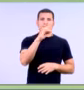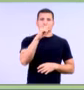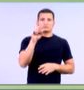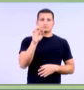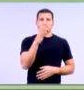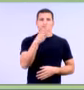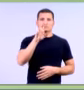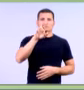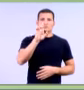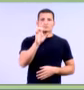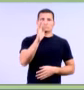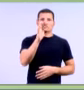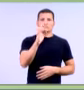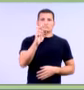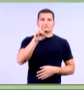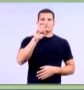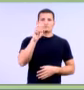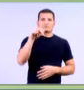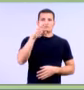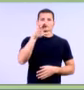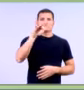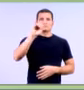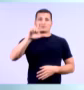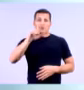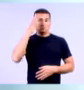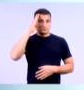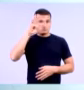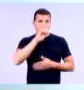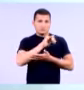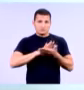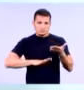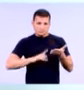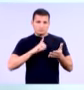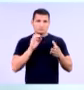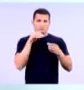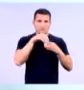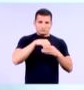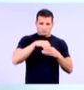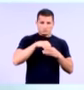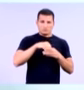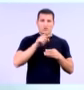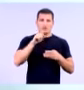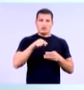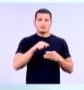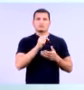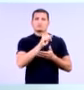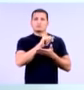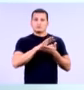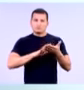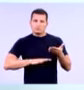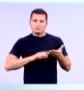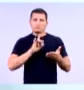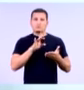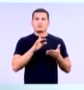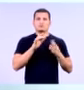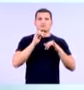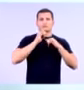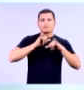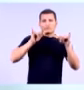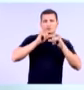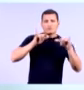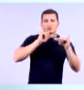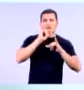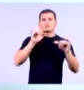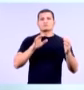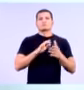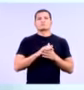Os principais textos que compõem a função referencial são textos que buscam apenas informar de maneira